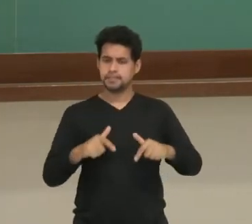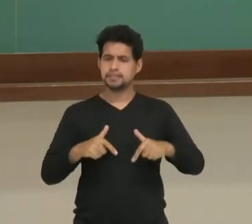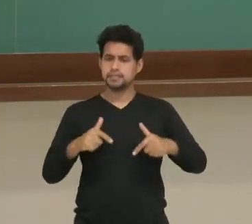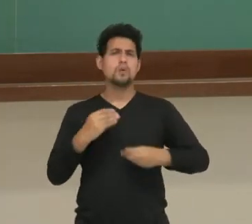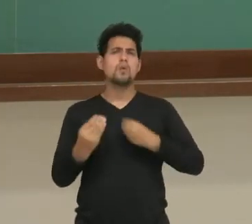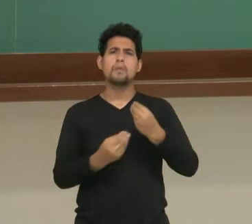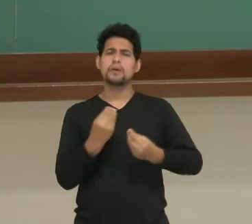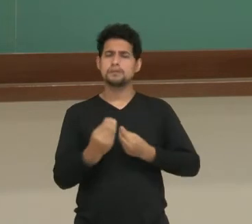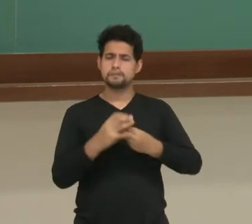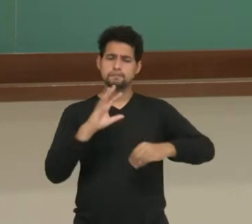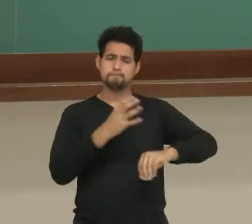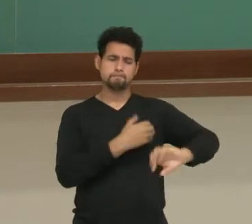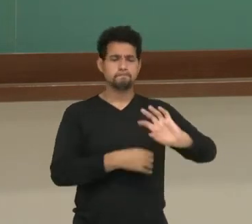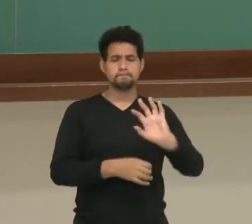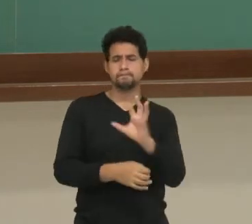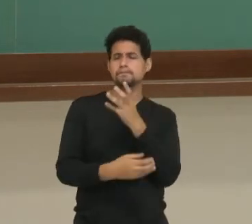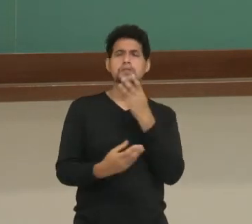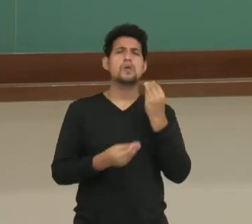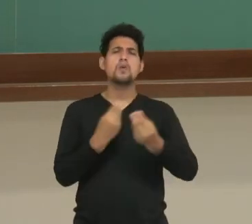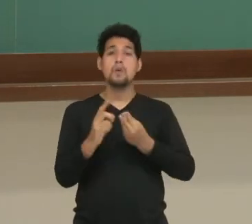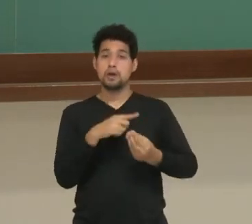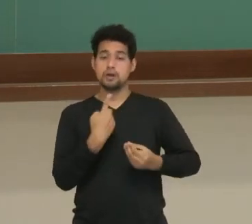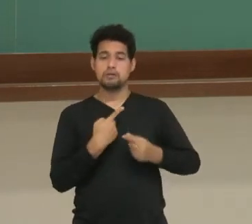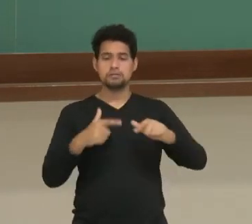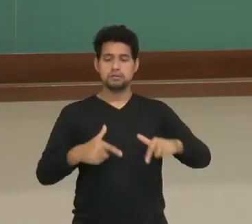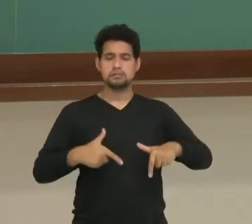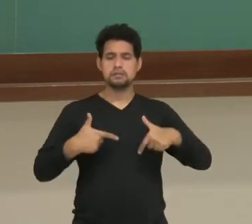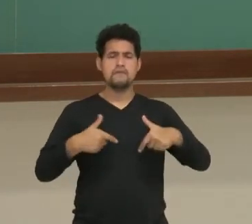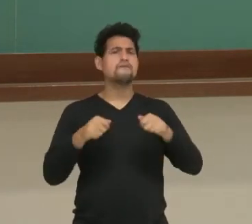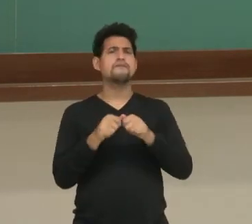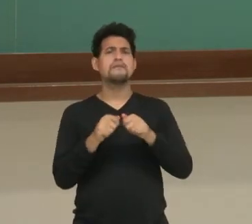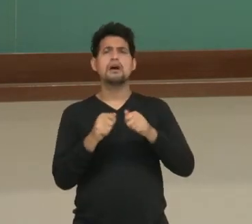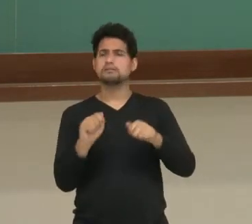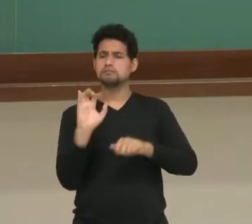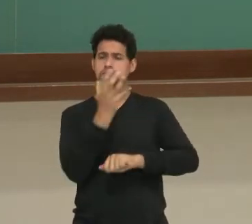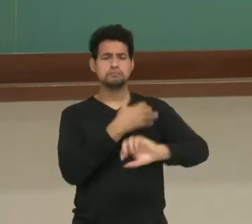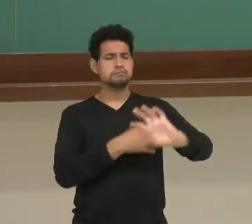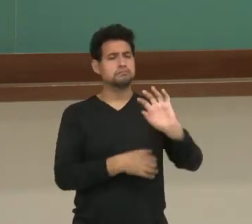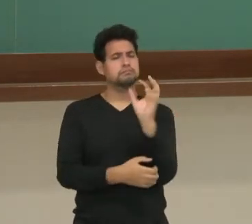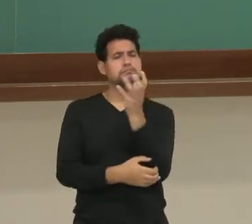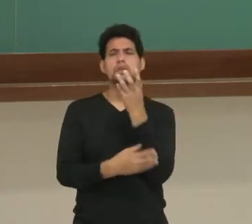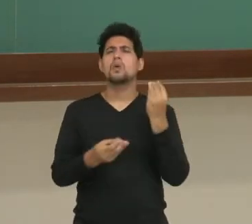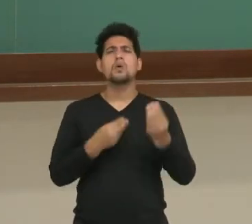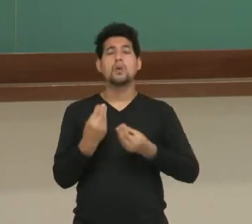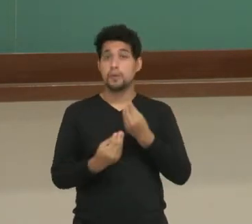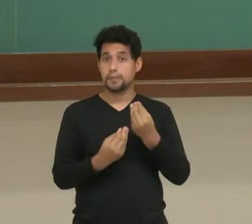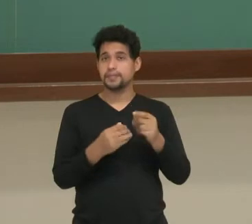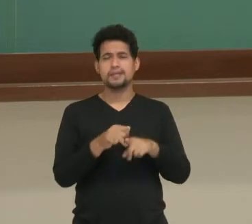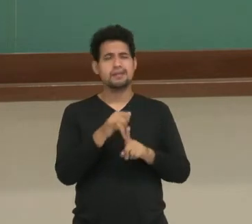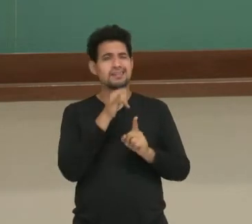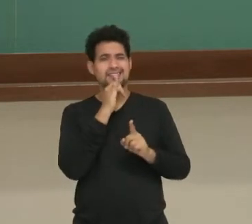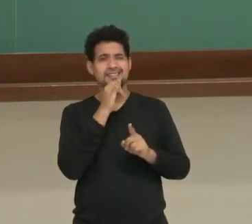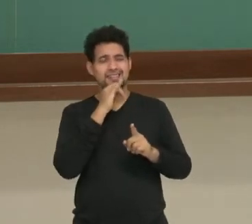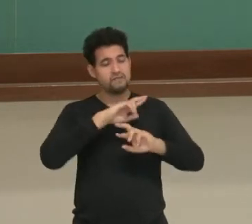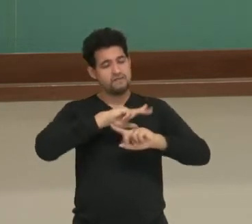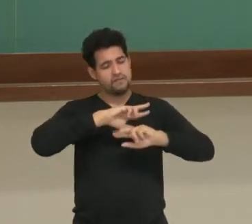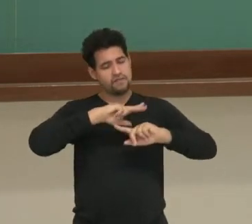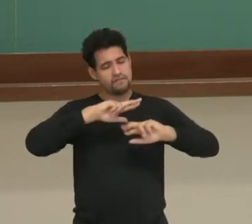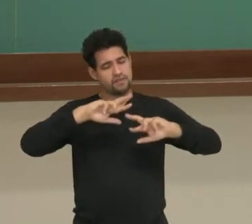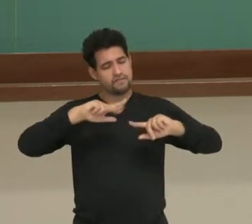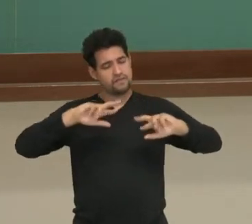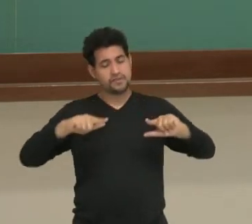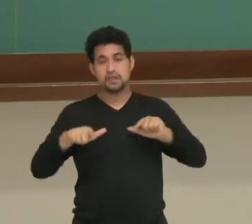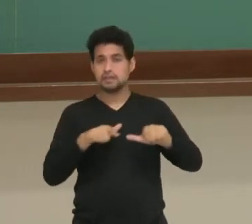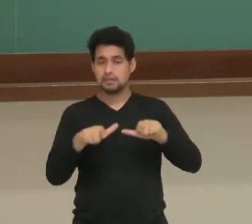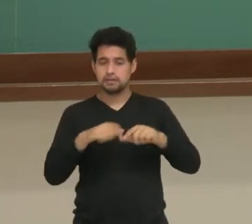o meio natural, de que forma a nossa ação está transformando o meio natural. E a exemplo de várias das nossas atividades,